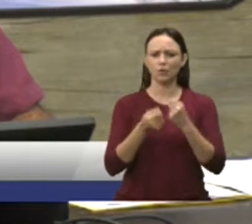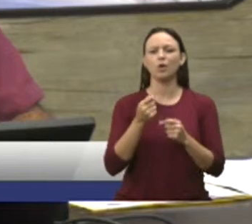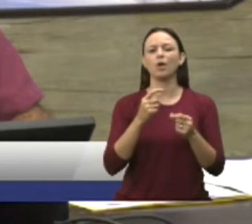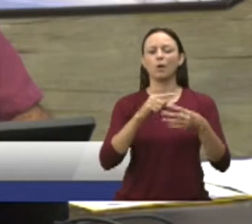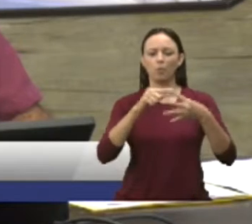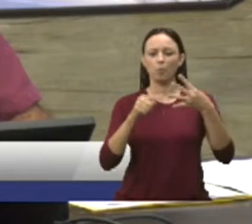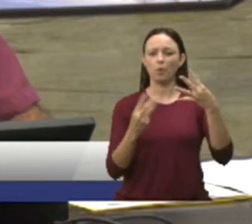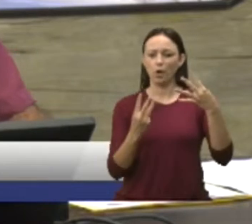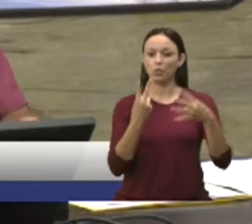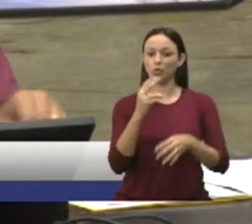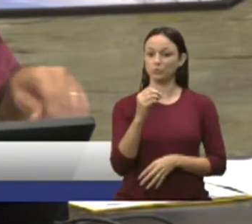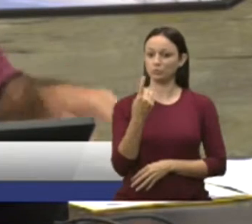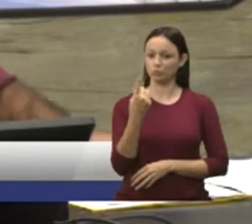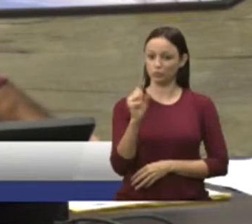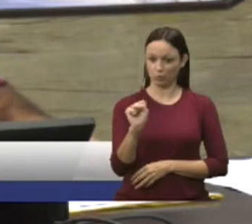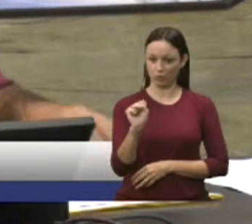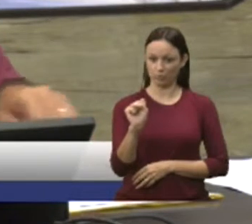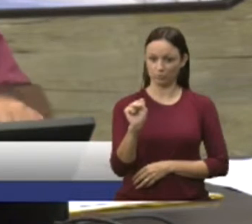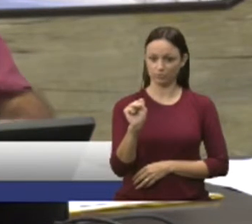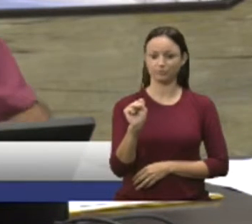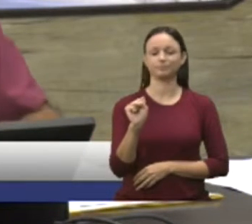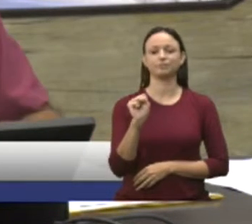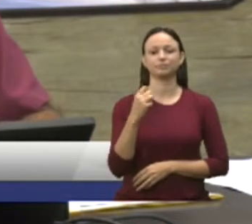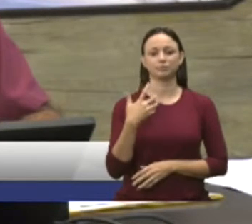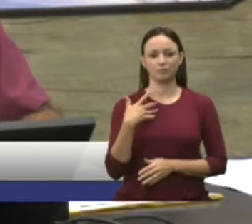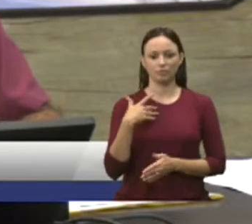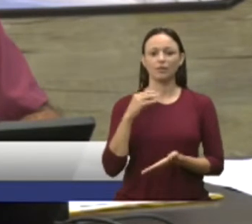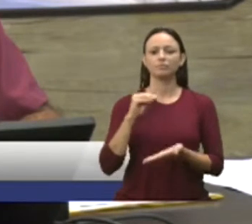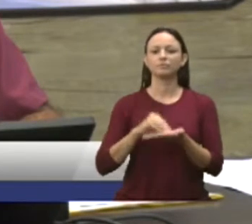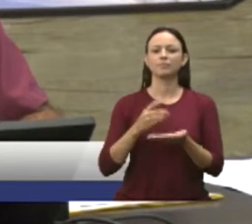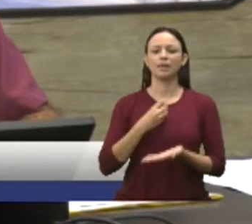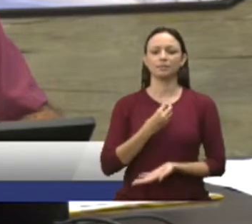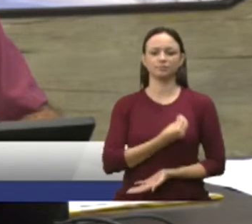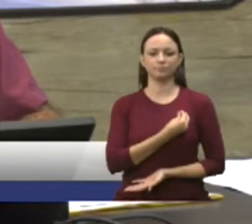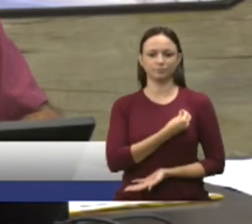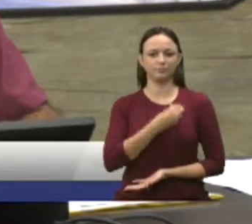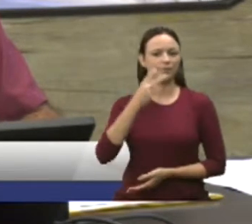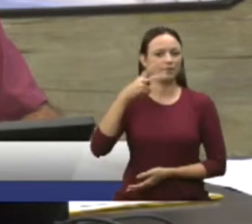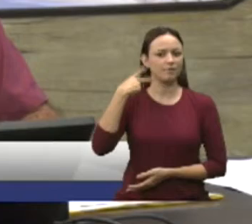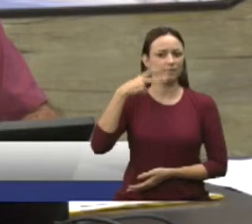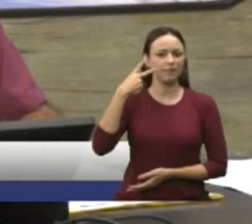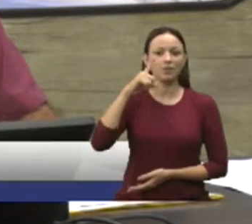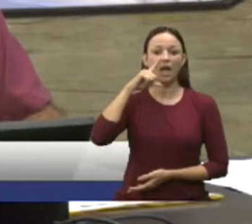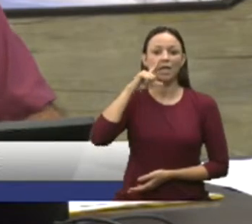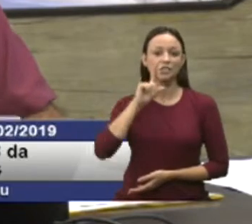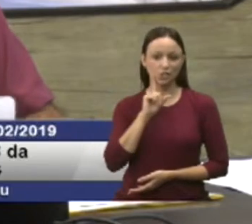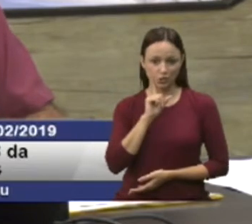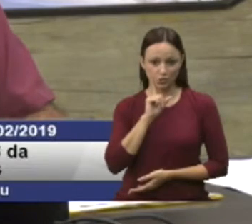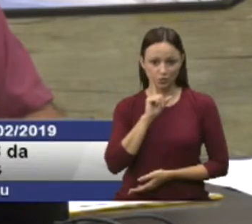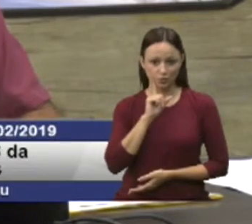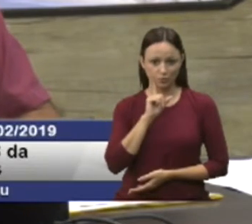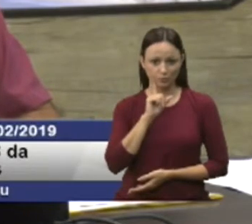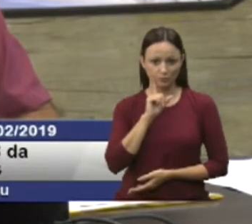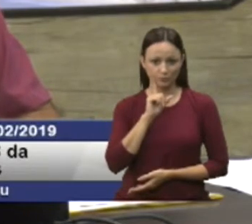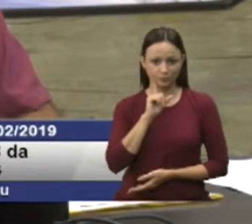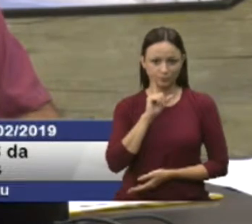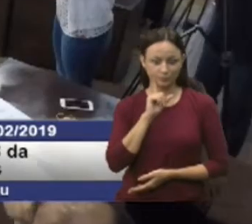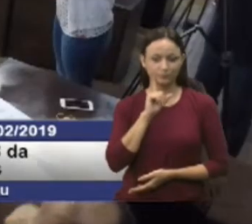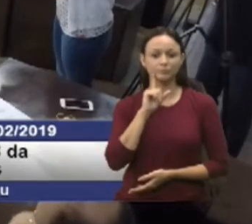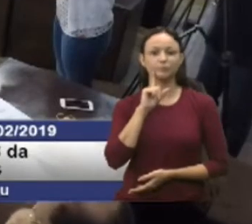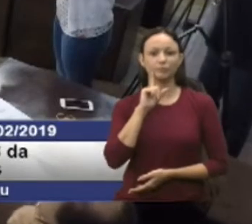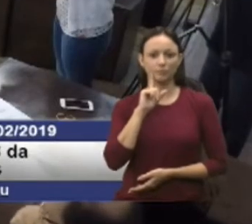2018. Queria registrar a presença do vereador Agentil Américo Cato. E, em